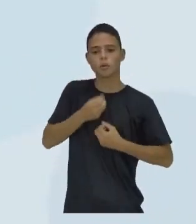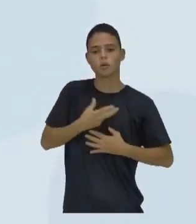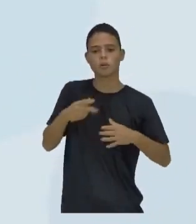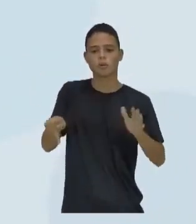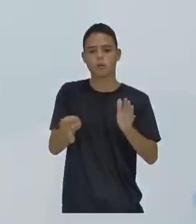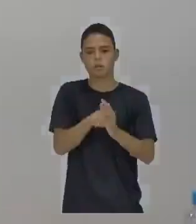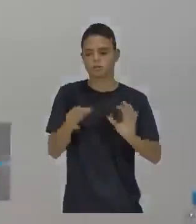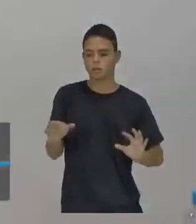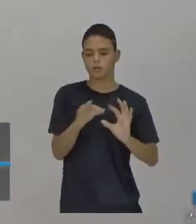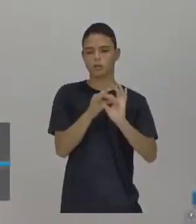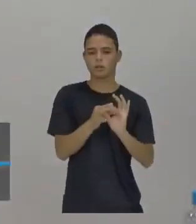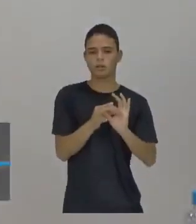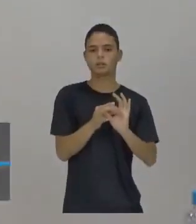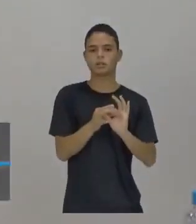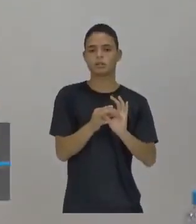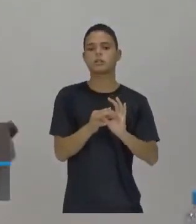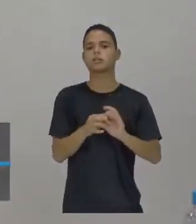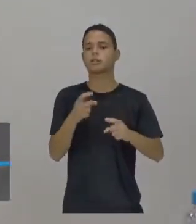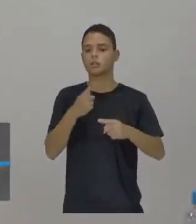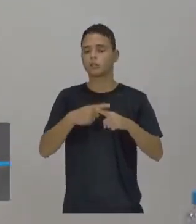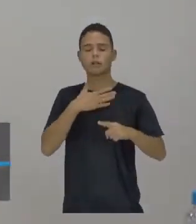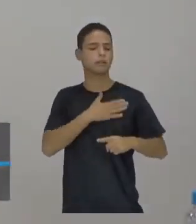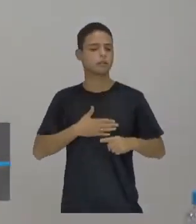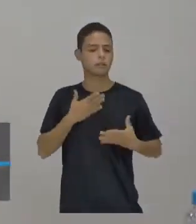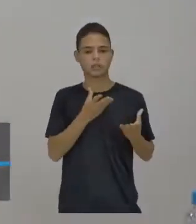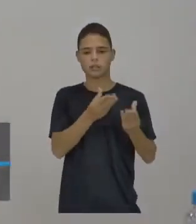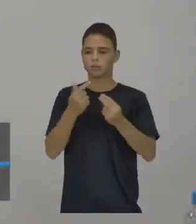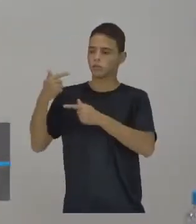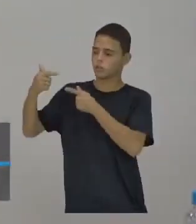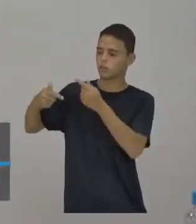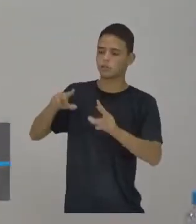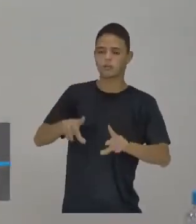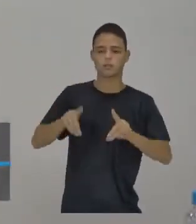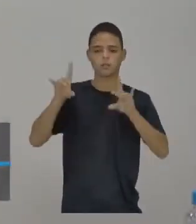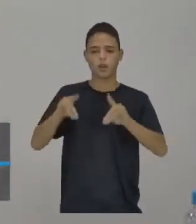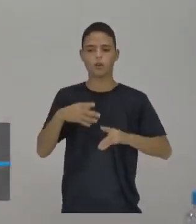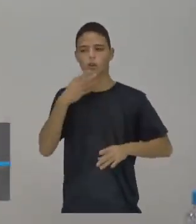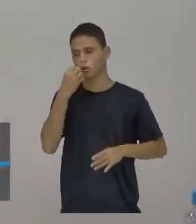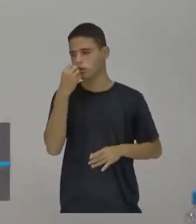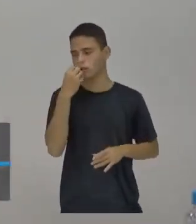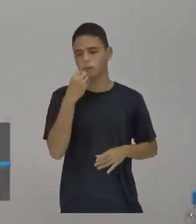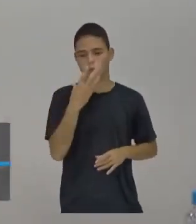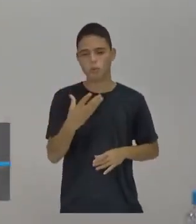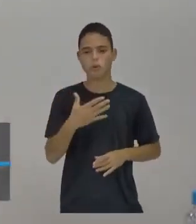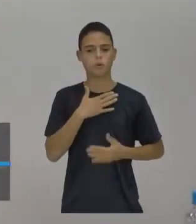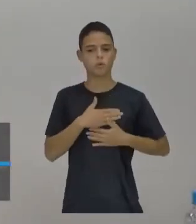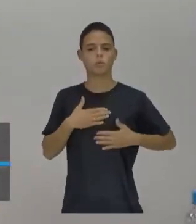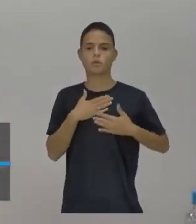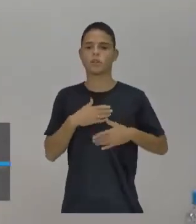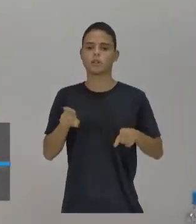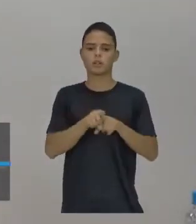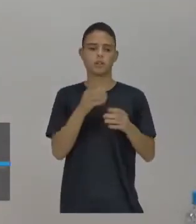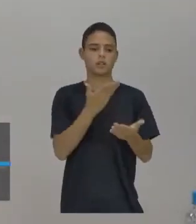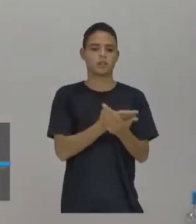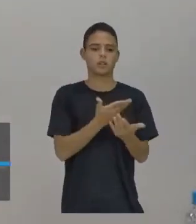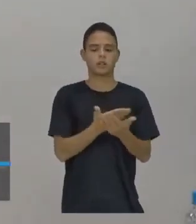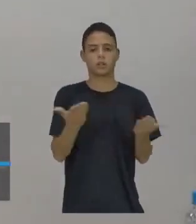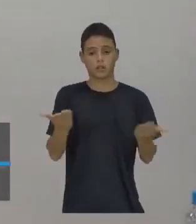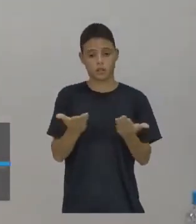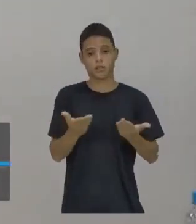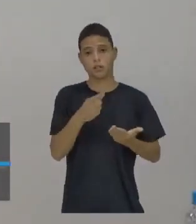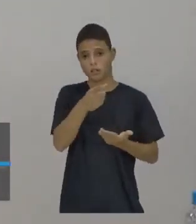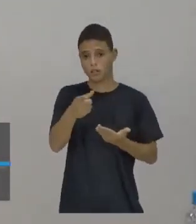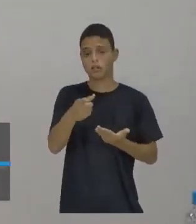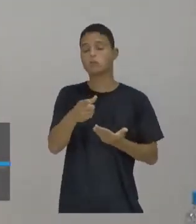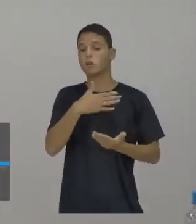bem pouquinho no final da aula, porque adorei falar sobre geração canguru e o polemice que ficou pro finalzinho. Essa foi a aula de hoje. Gostou?